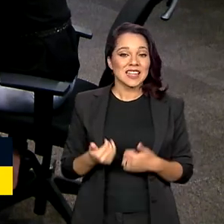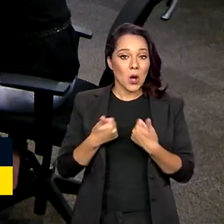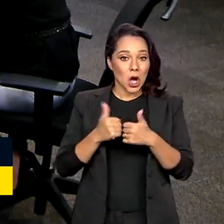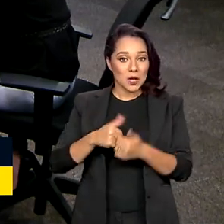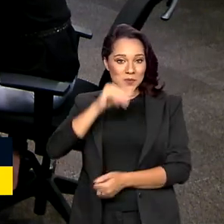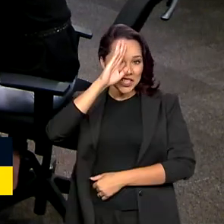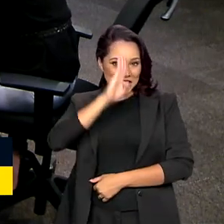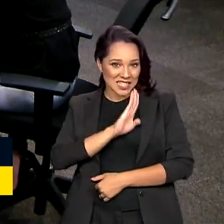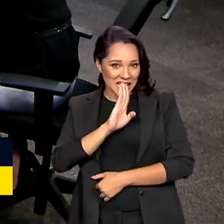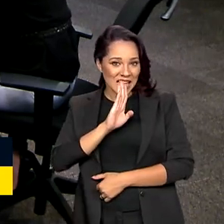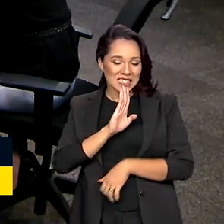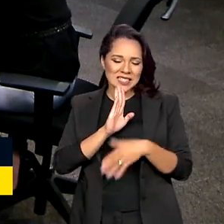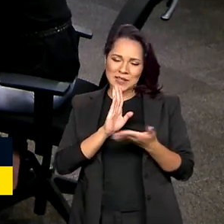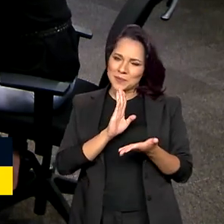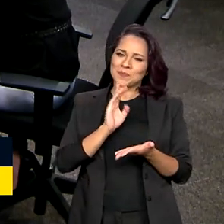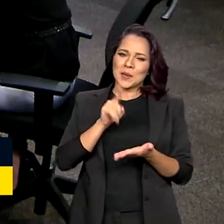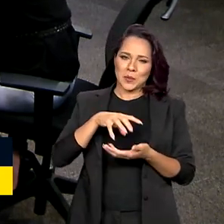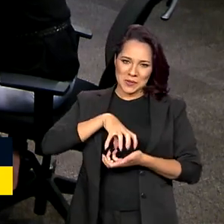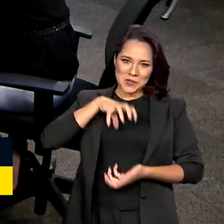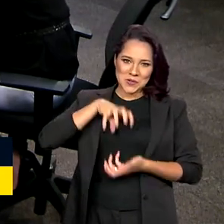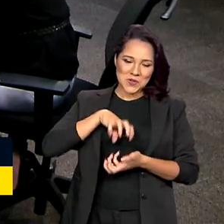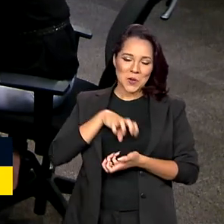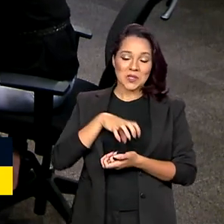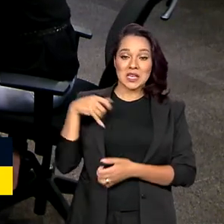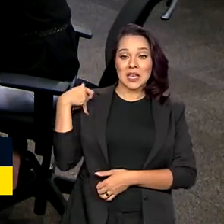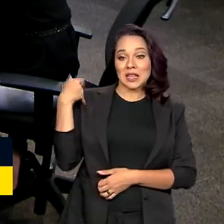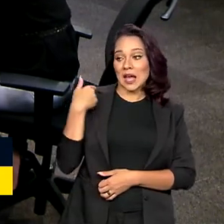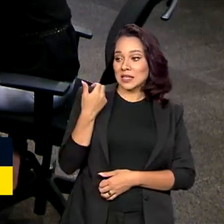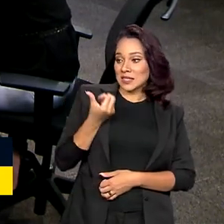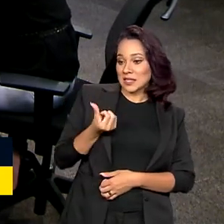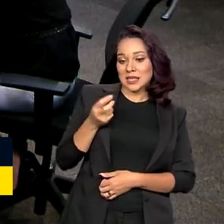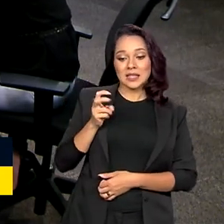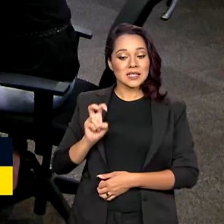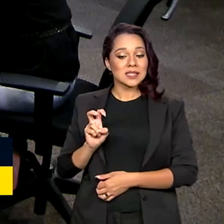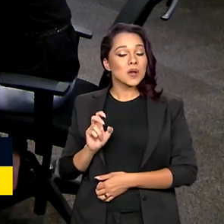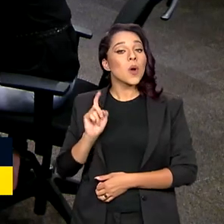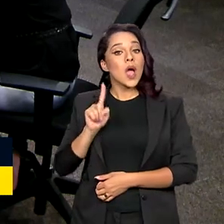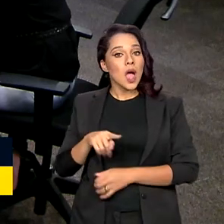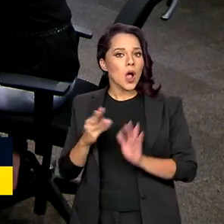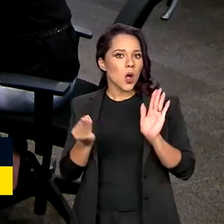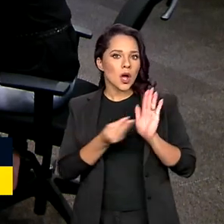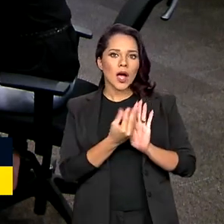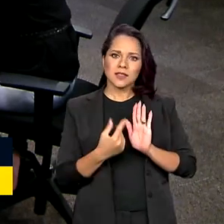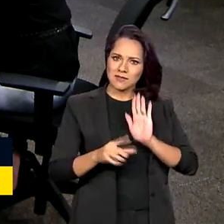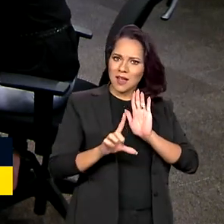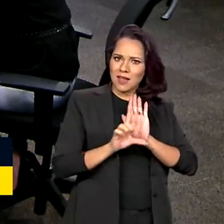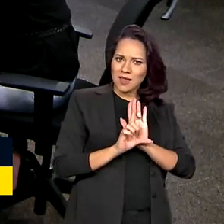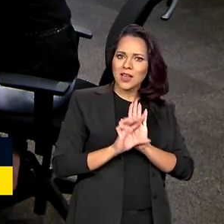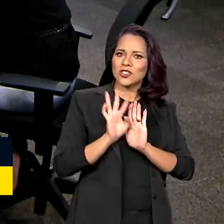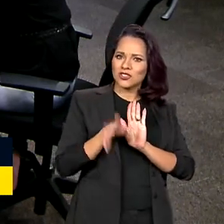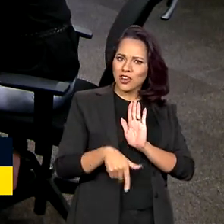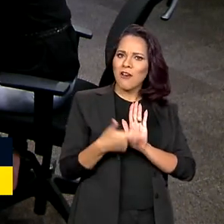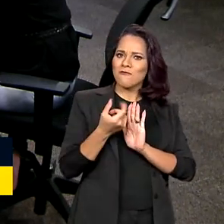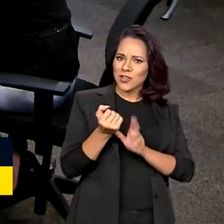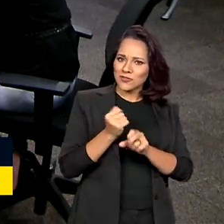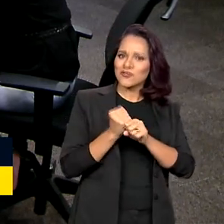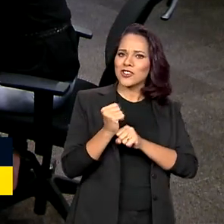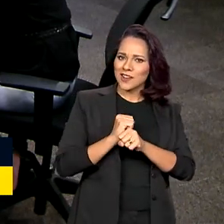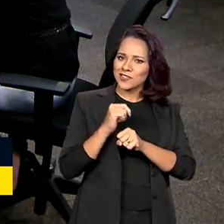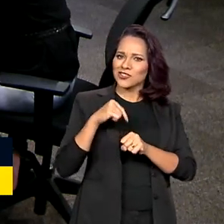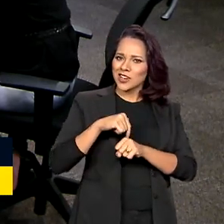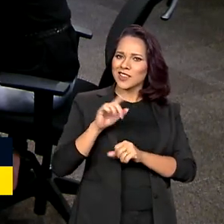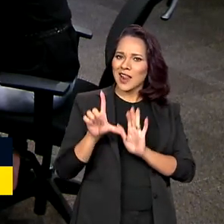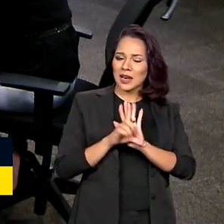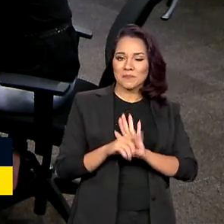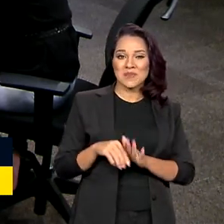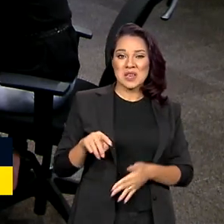transporte público coletivo para os idosos a partir de 65 anos é prevista em lei há quase 20 anos. Mas